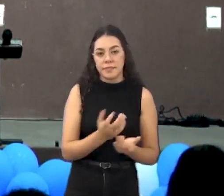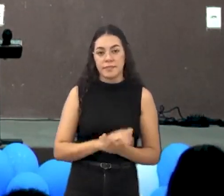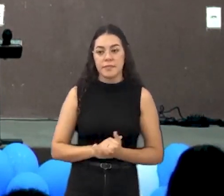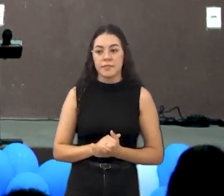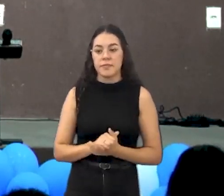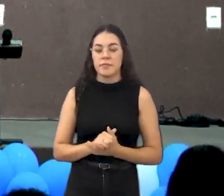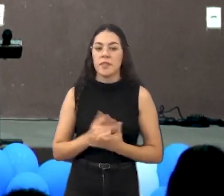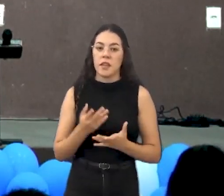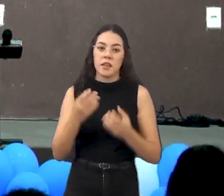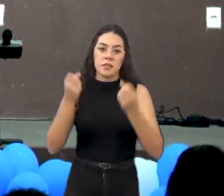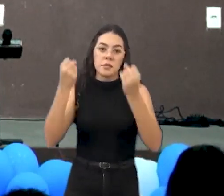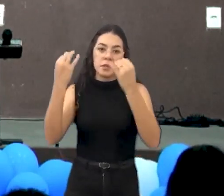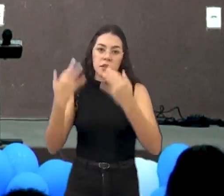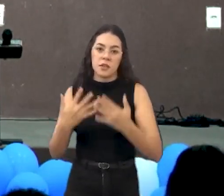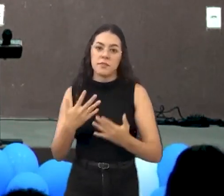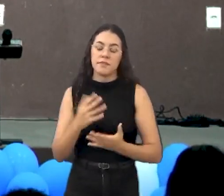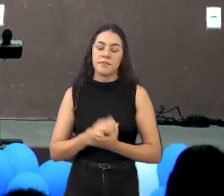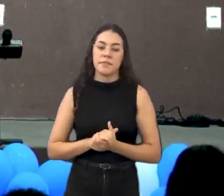É assim que vai funcionar.